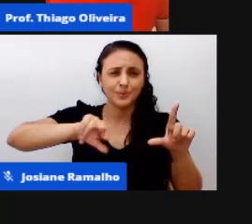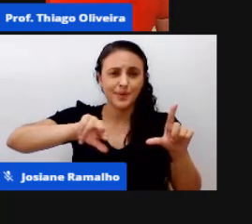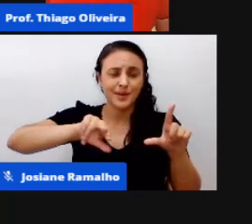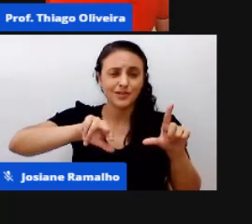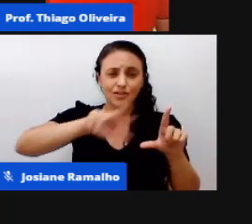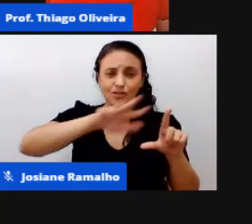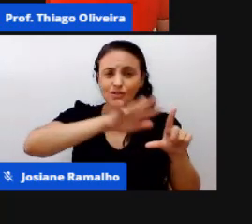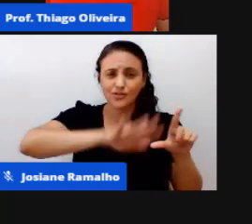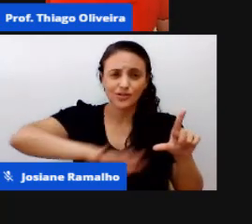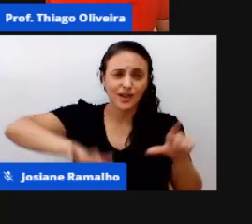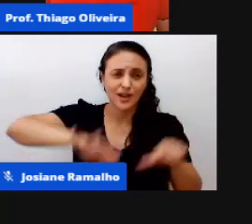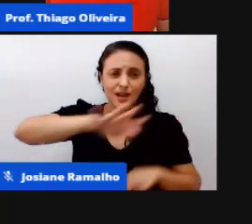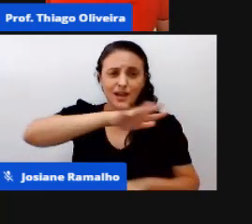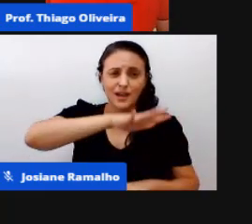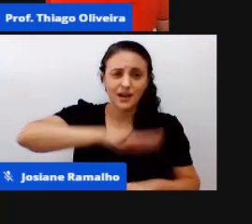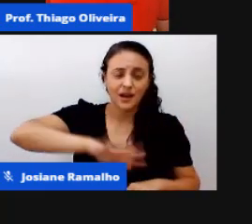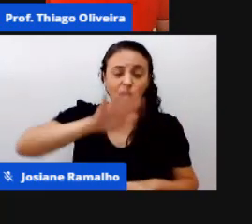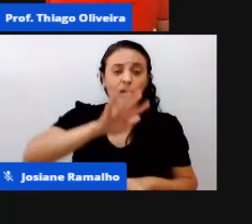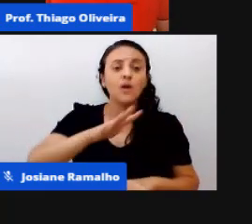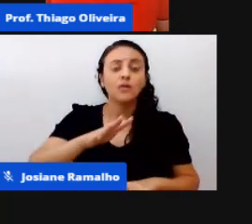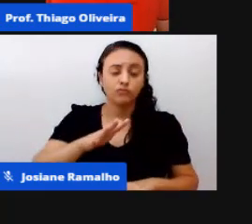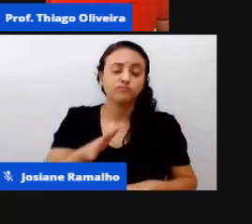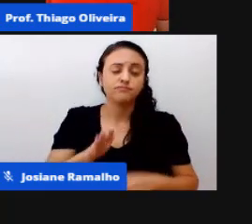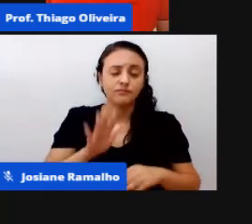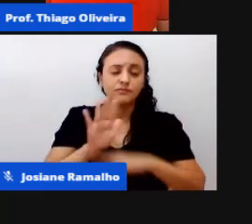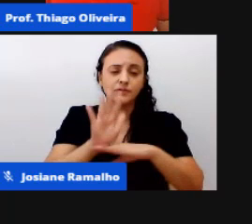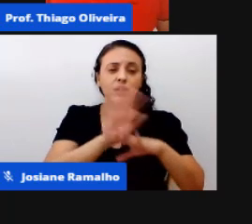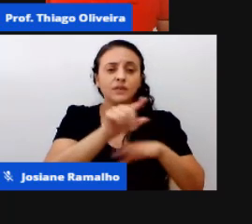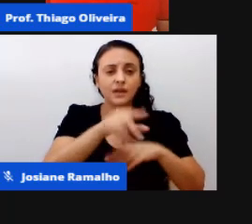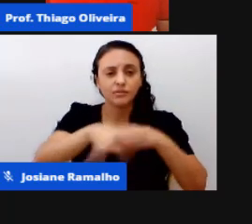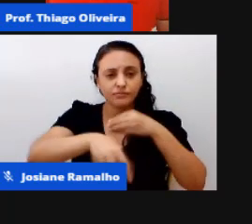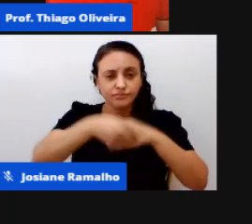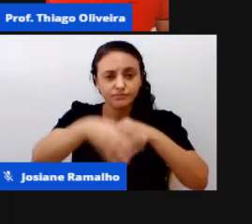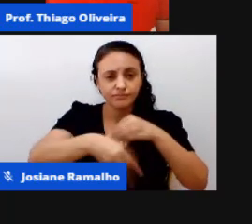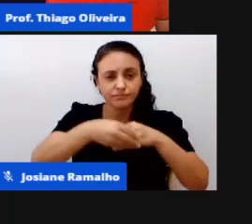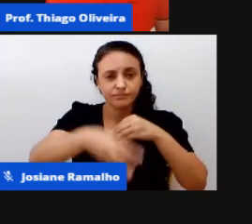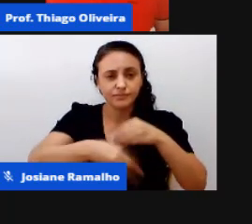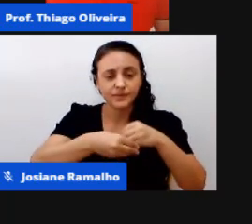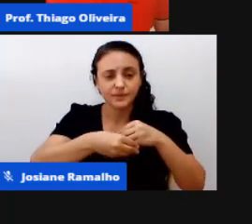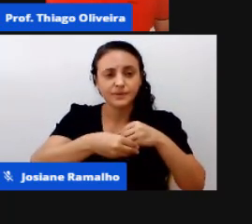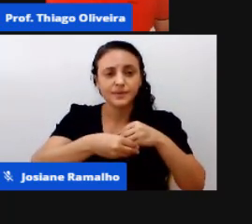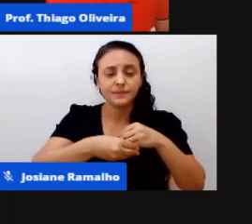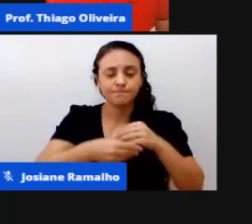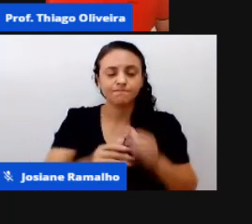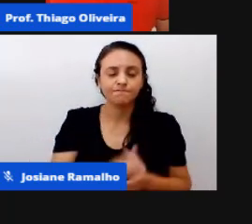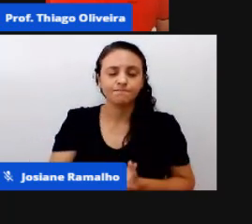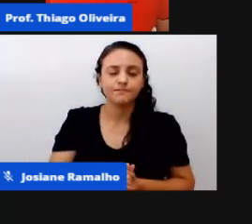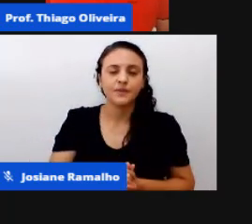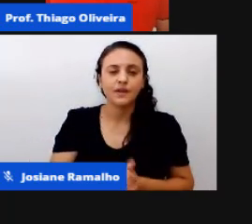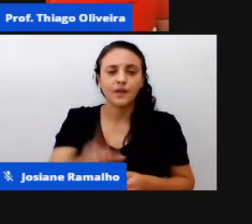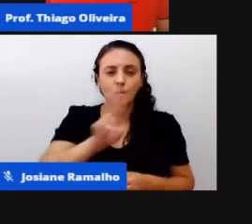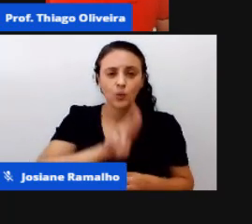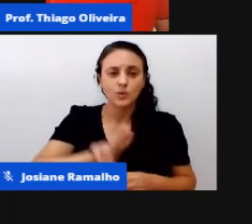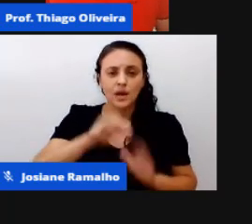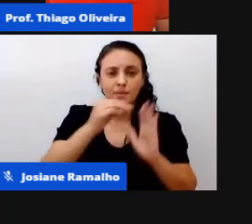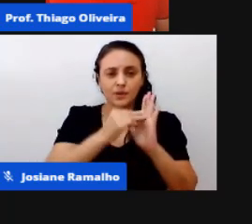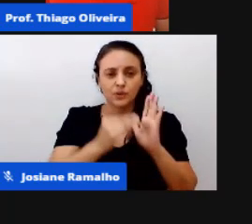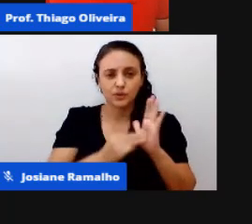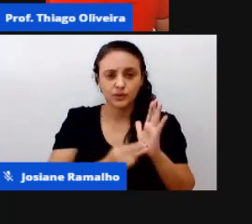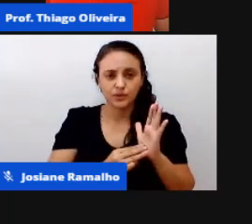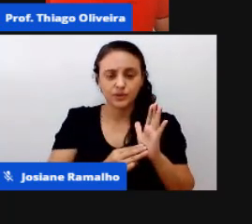você a implementar essas metodologias dentro do ensino remoto, tá? Pode passar.